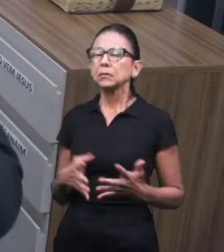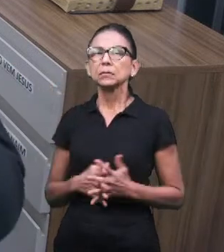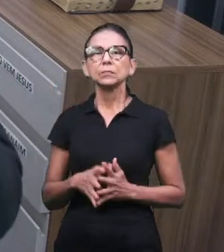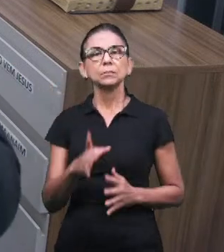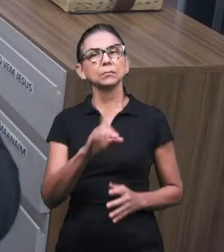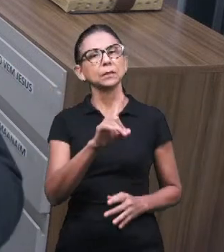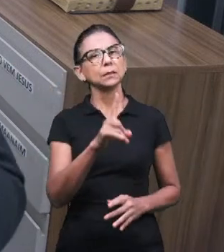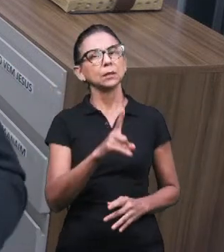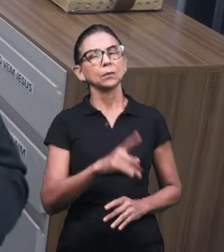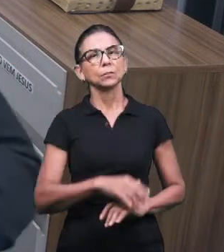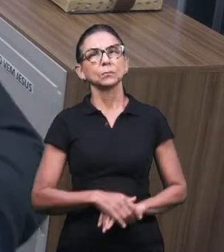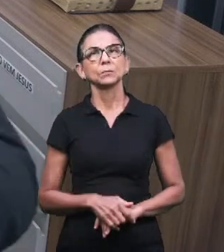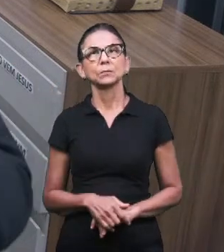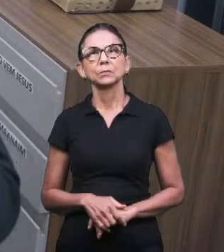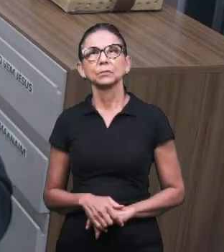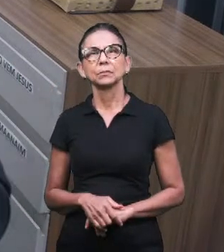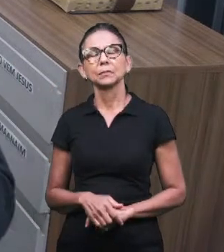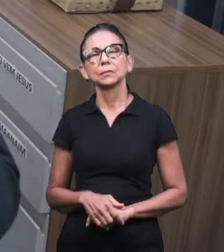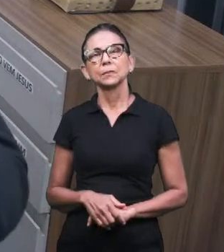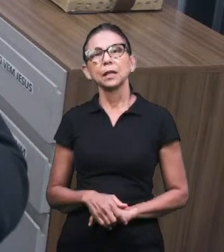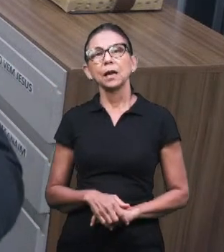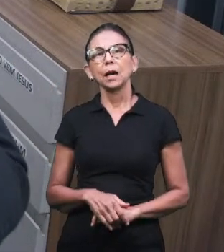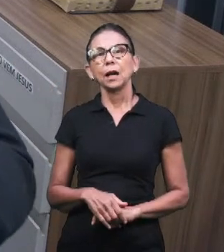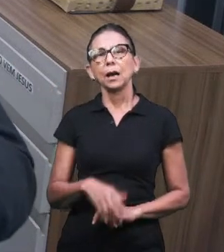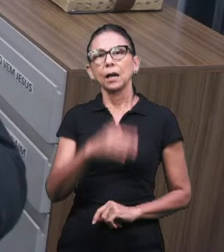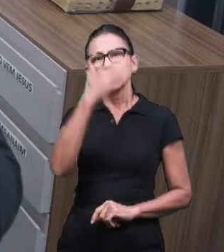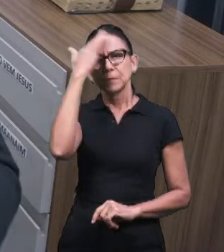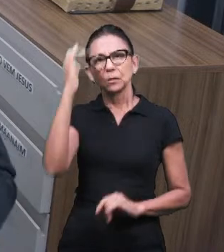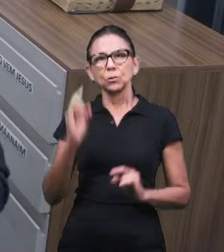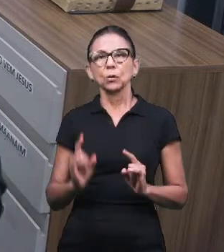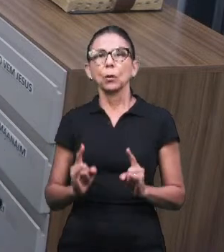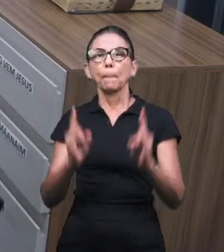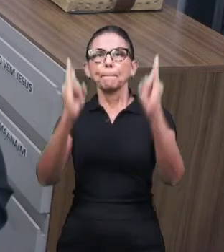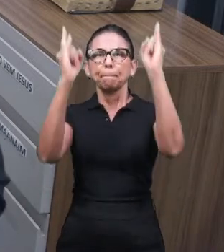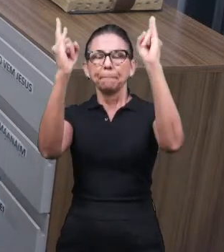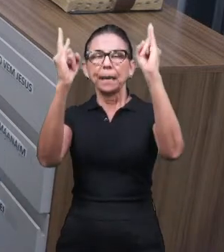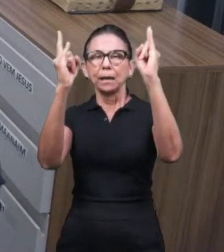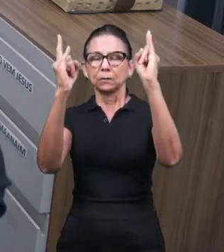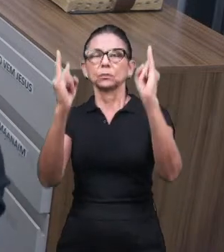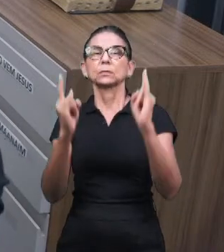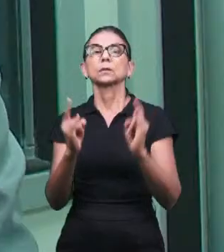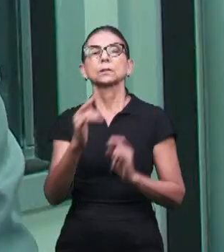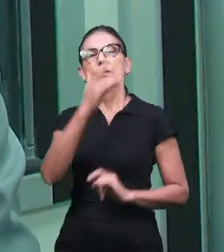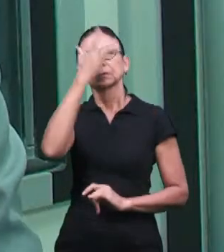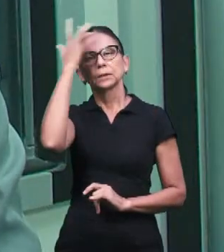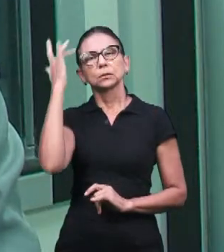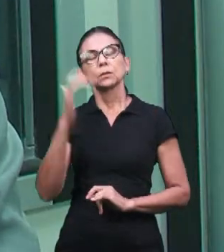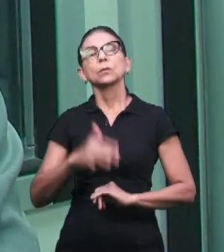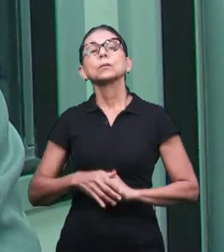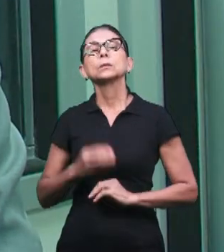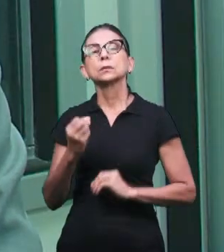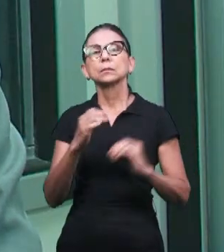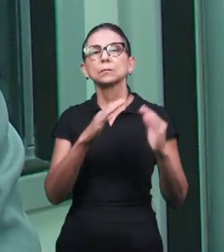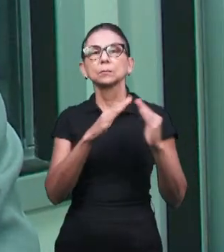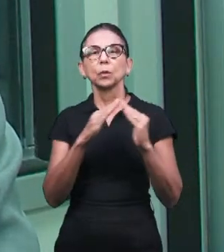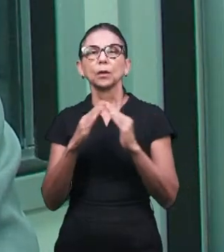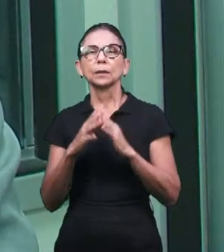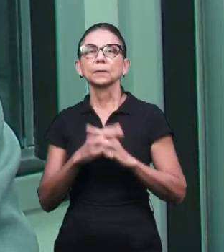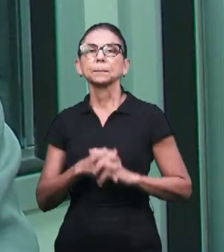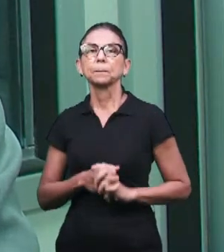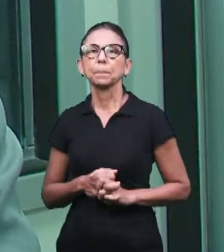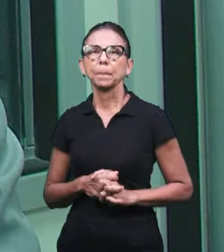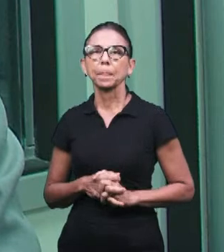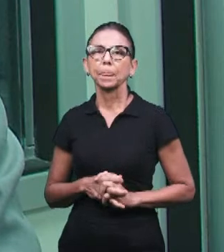foi a receptividade dos irmãos ali, das pessoas, dos moradores nos prédios, pastor. Nós tivemos primeiramente a adesão